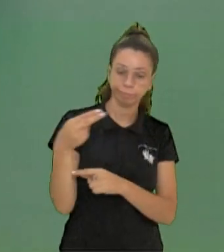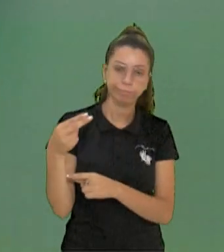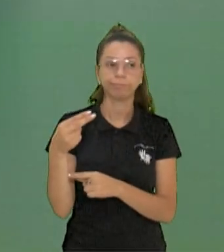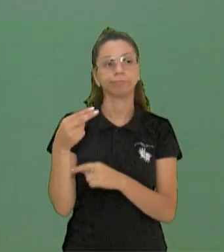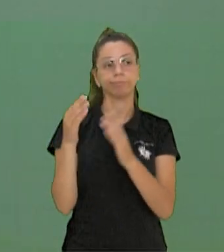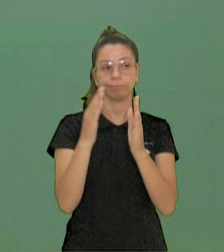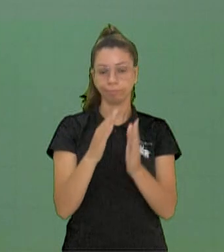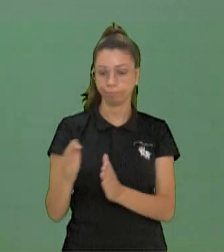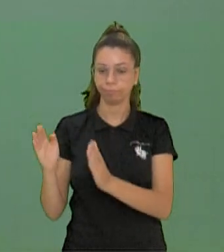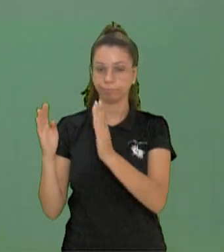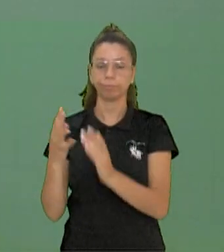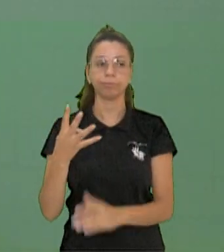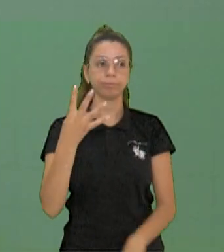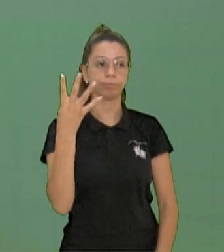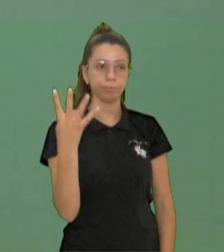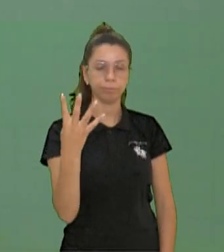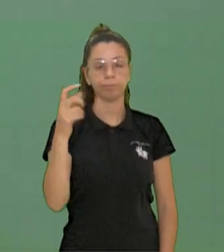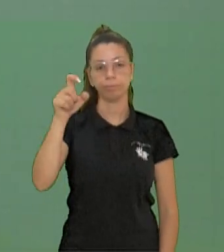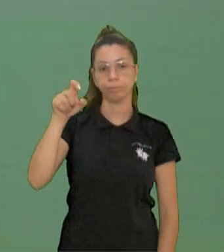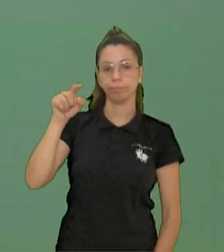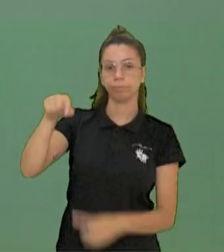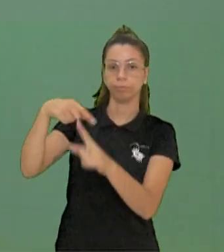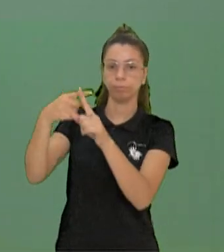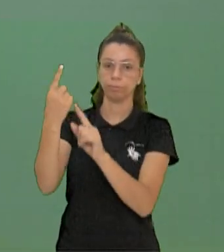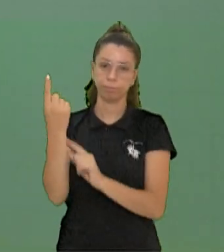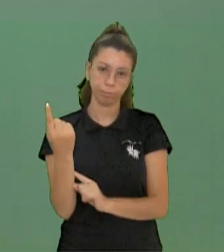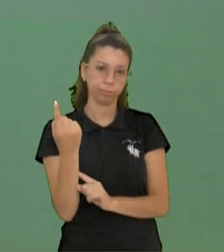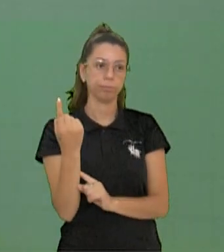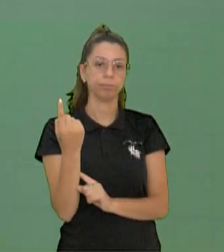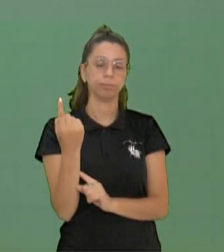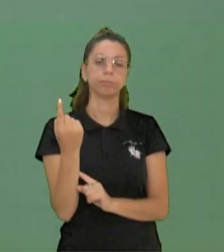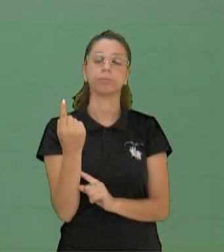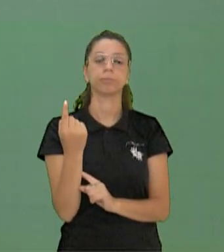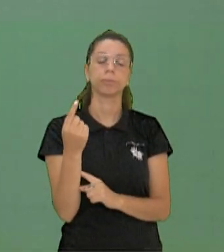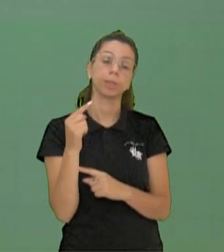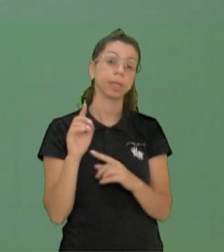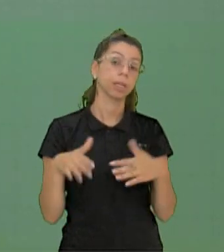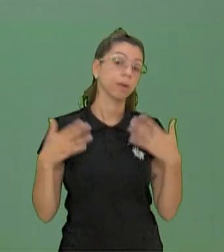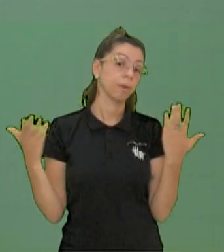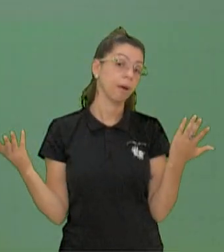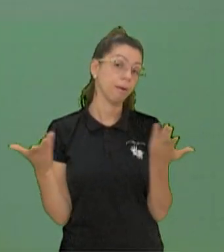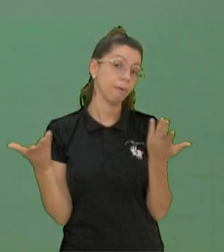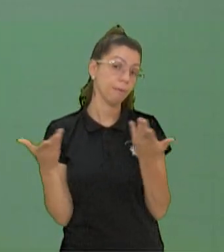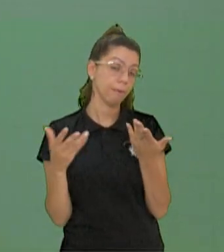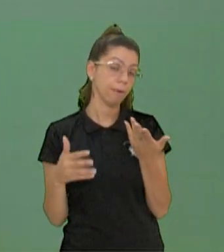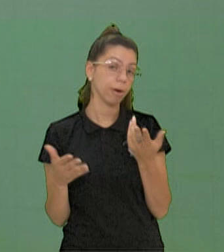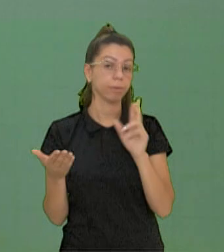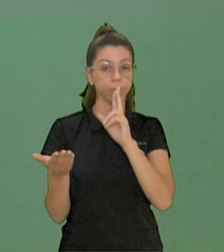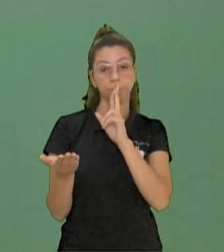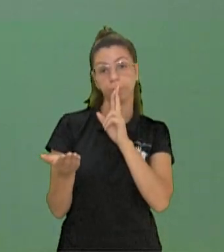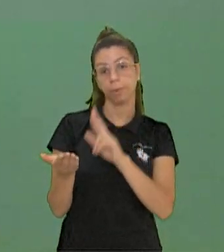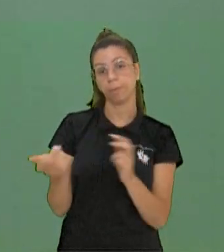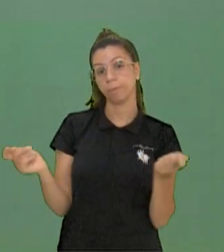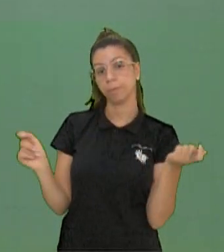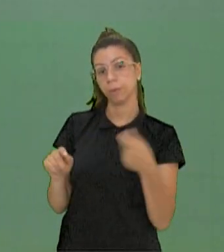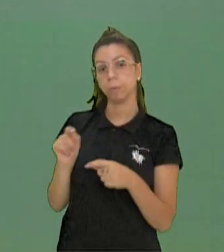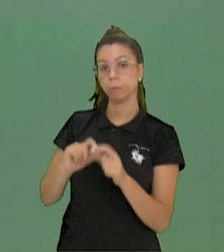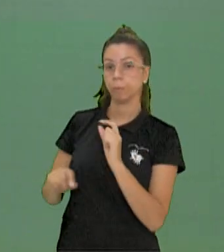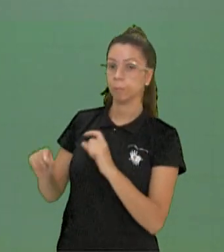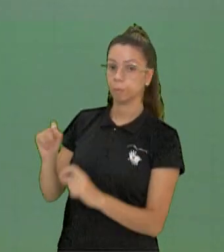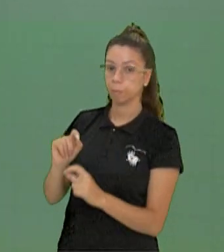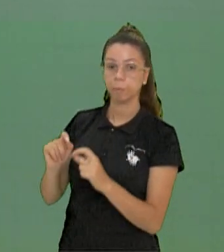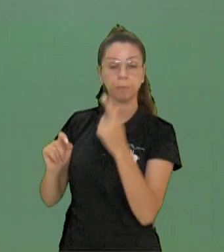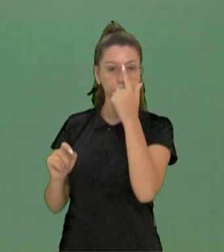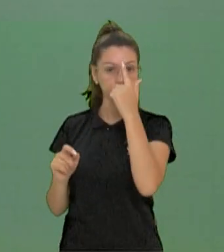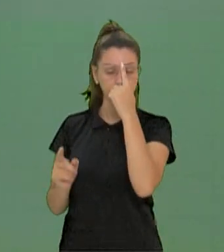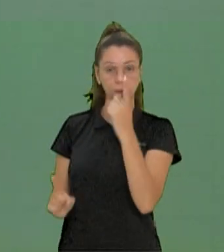4 elevado a x mais 1. E aí, gente, para resolver isso, eu preciso, para resolver, encontrar